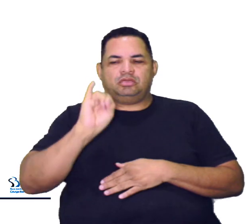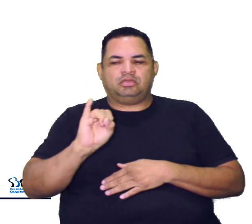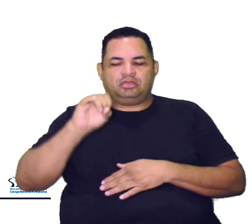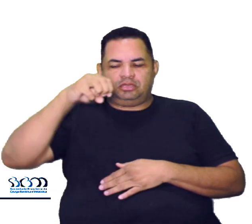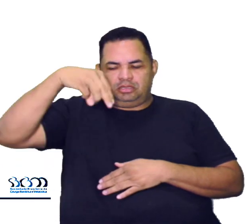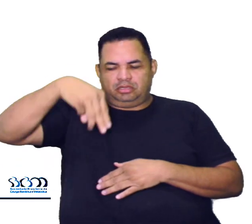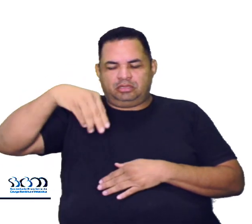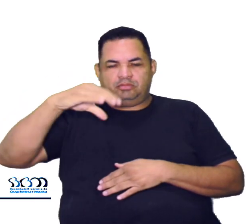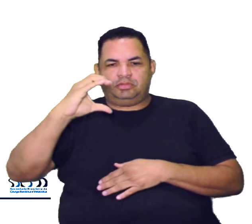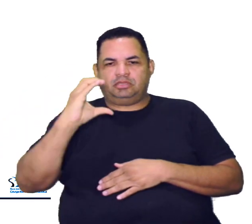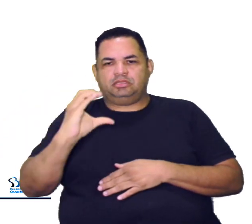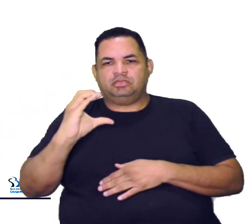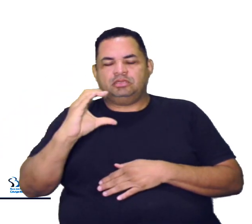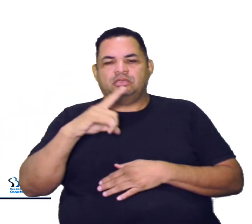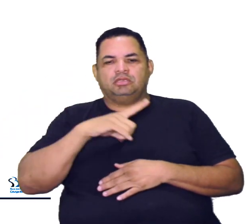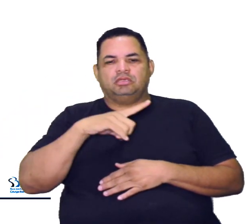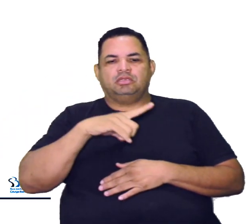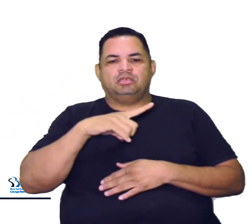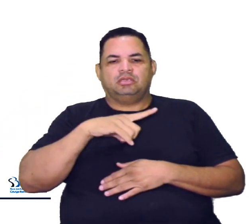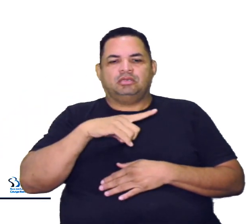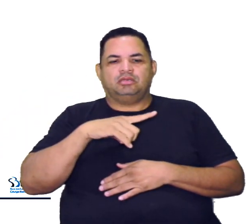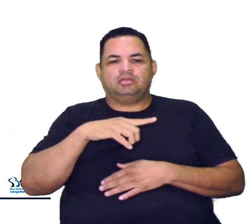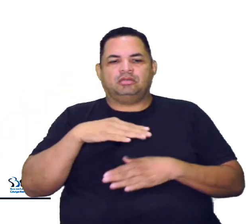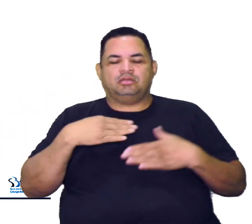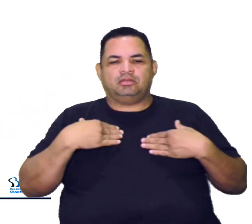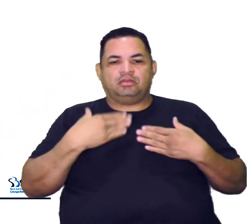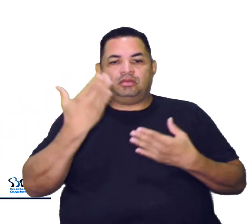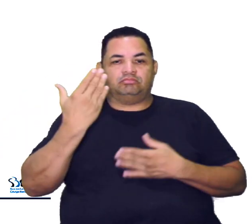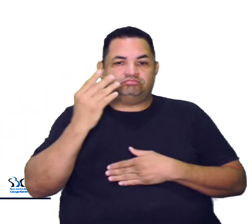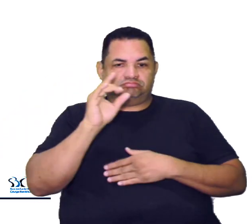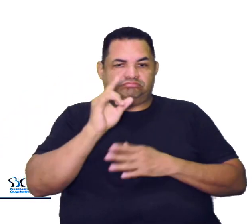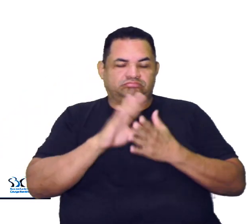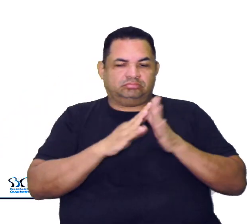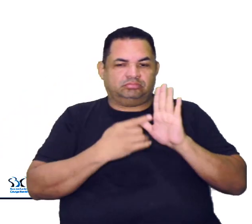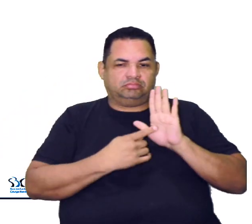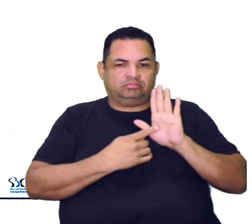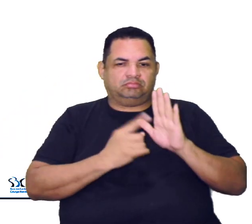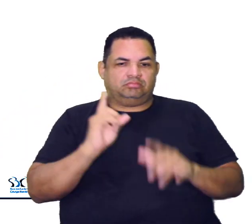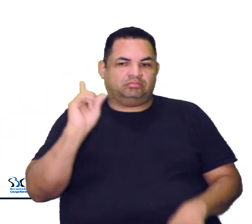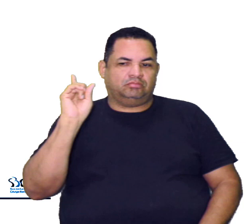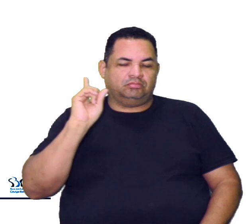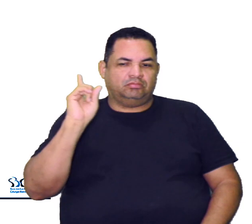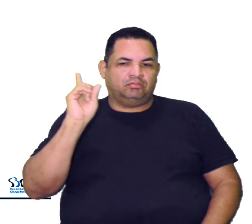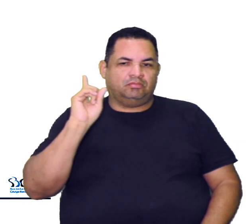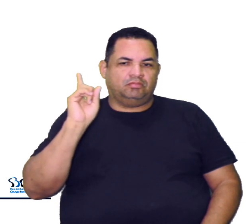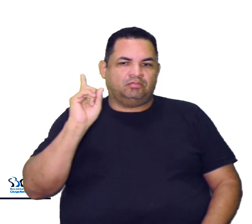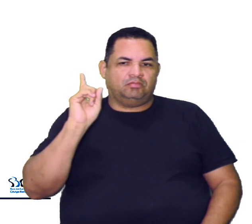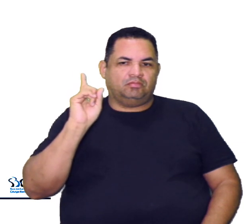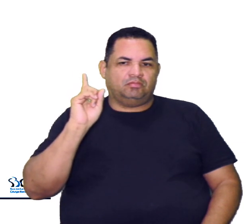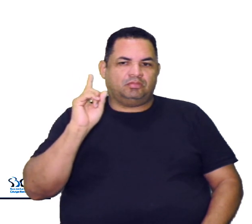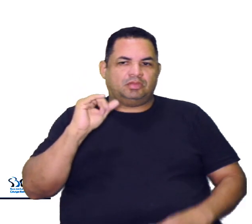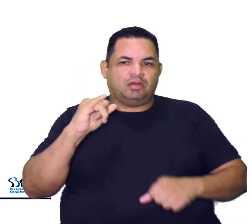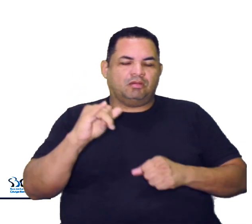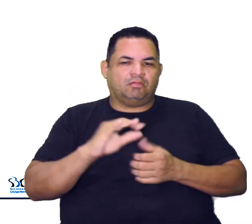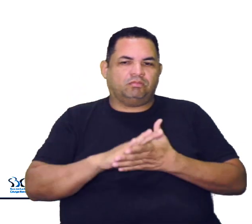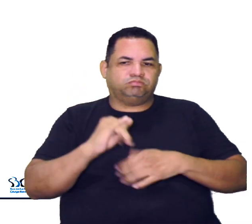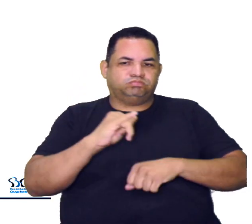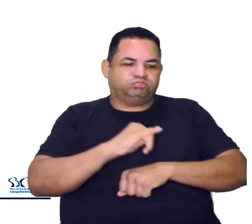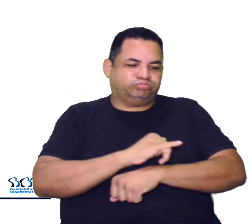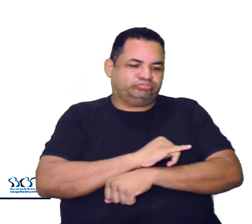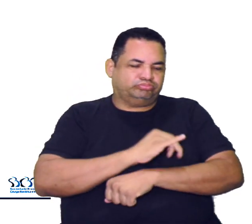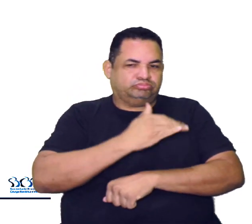IMC. E aí eu tenho aqui, nesse gráfico, apontando aqui o estado de